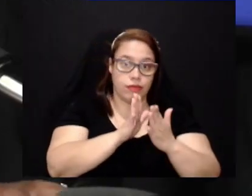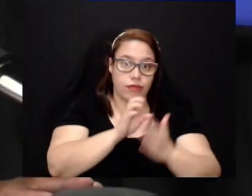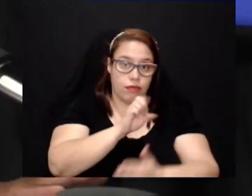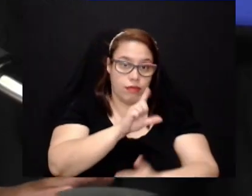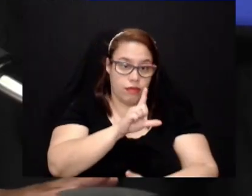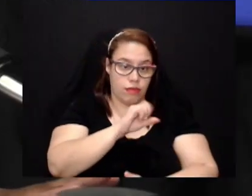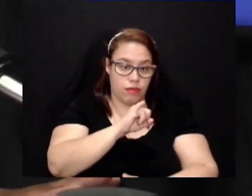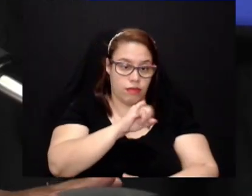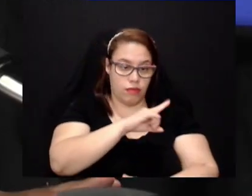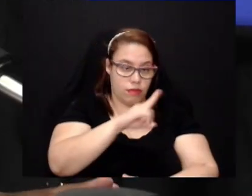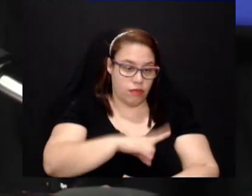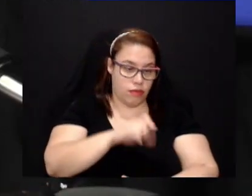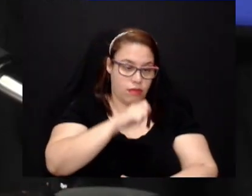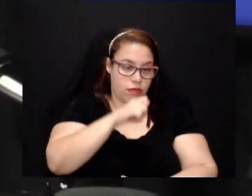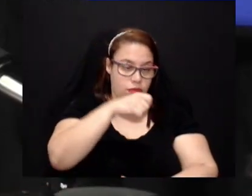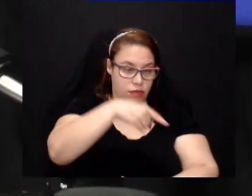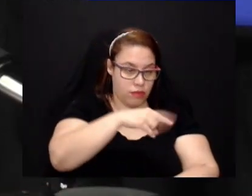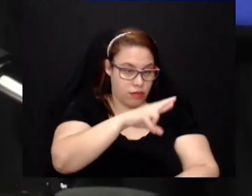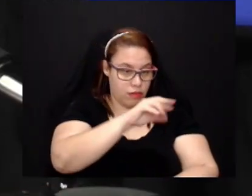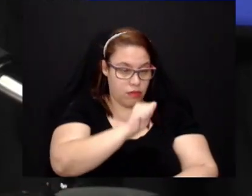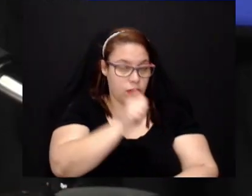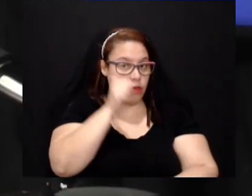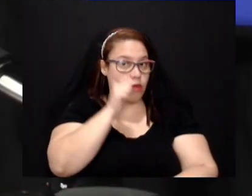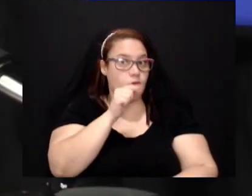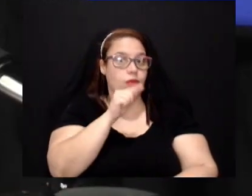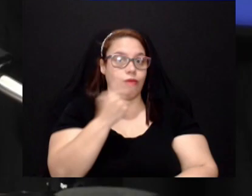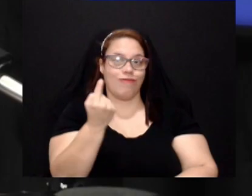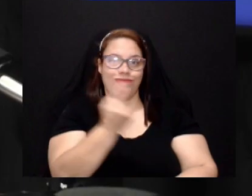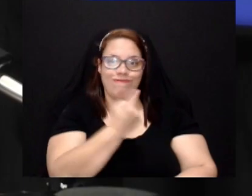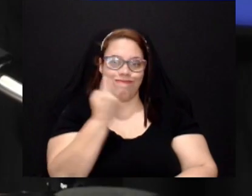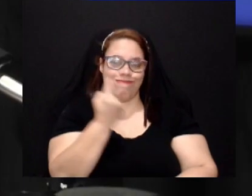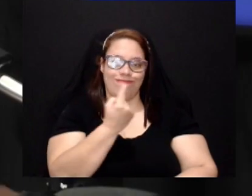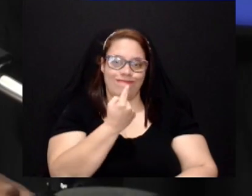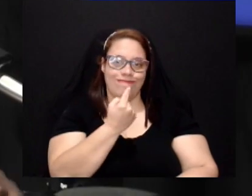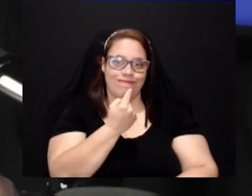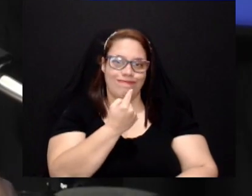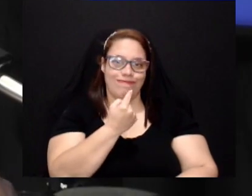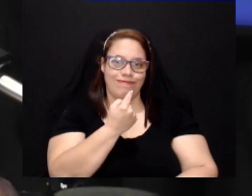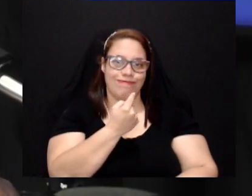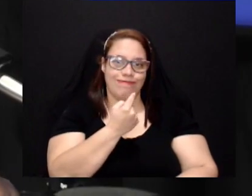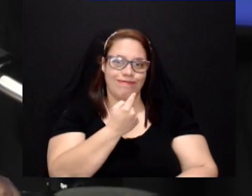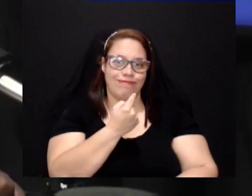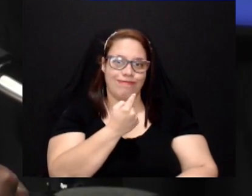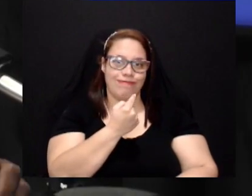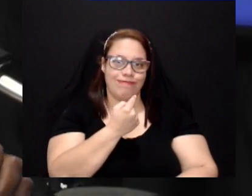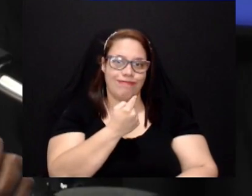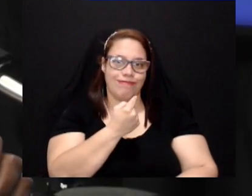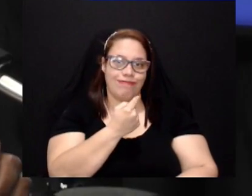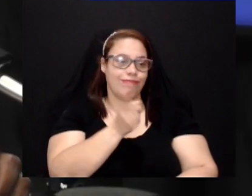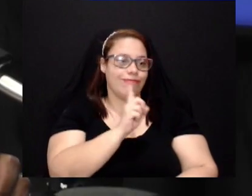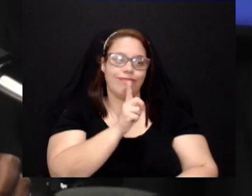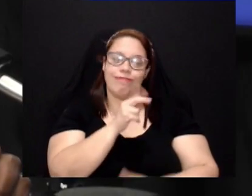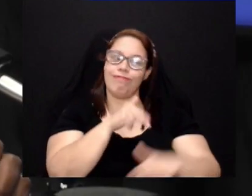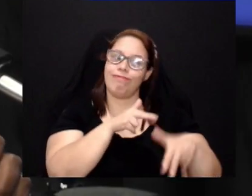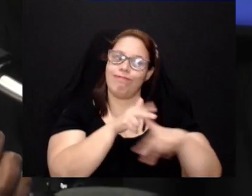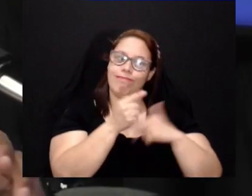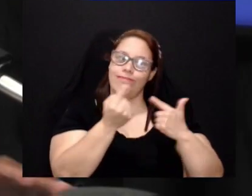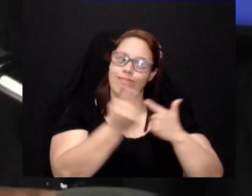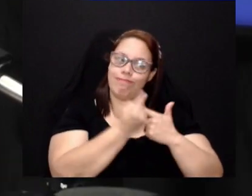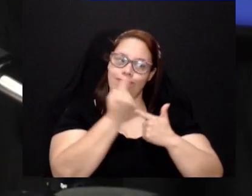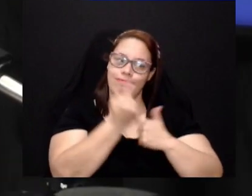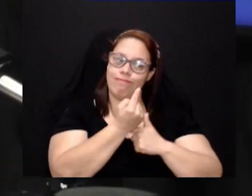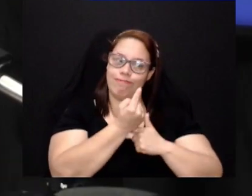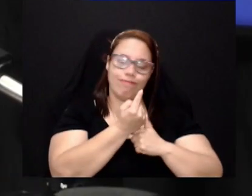você é uma mulher que não anda sozinha, né? Você Você não anda sozinha. Você, inclusive, é